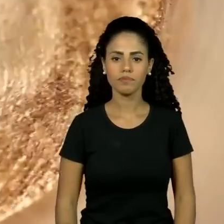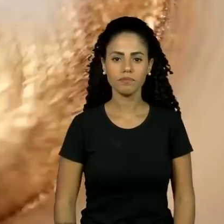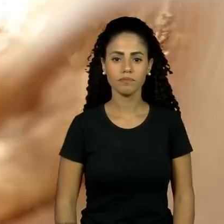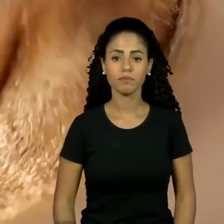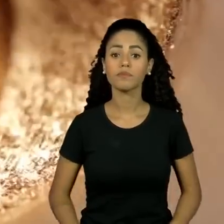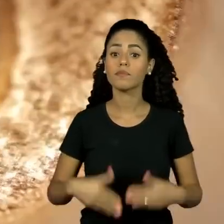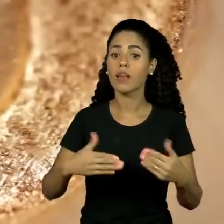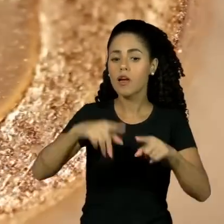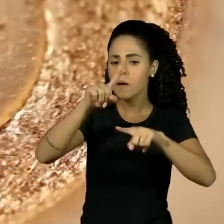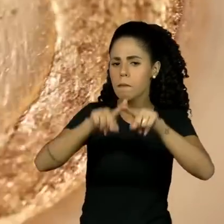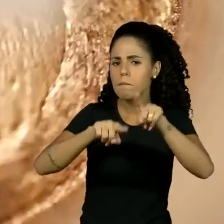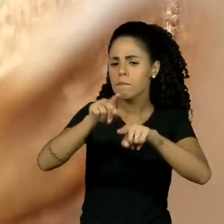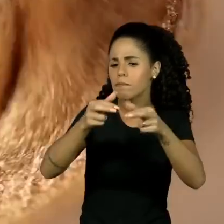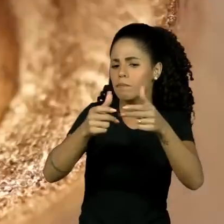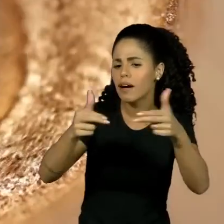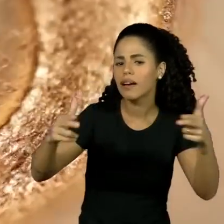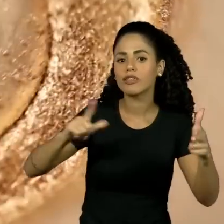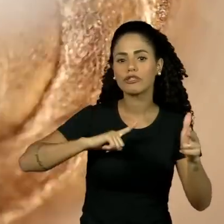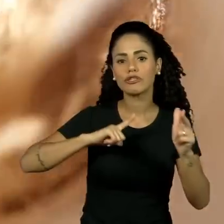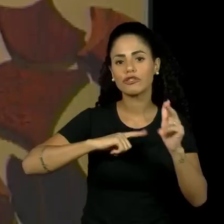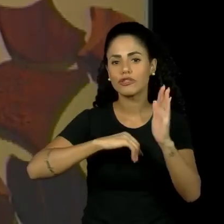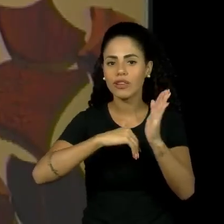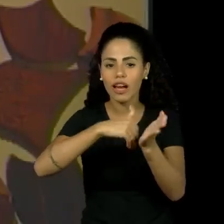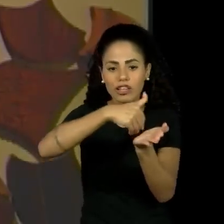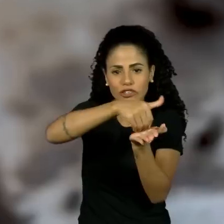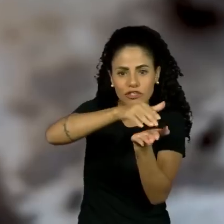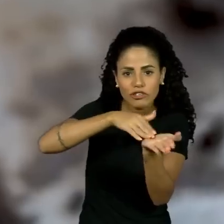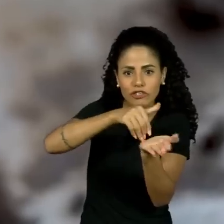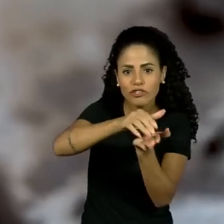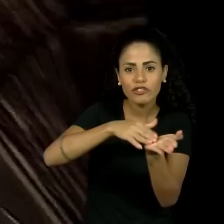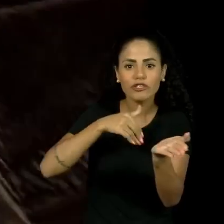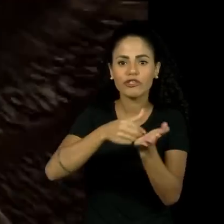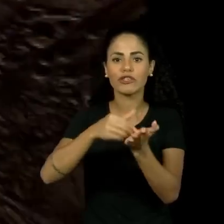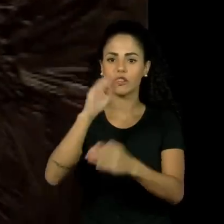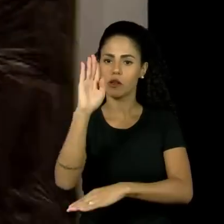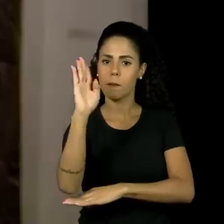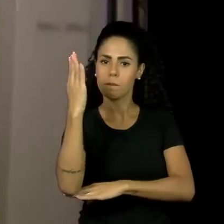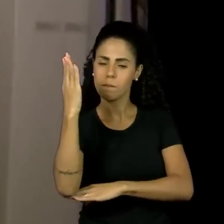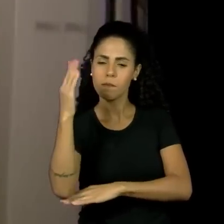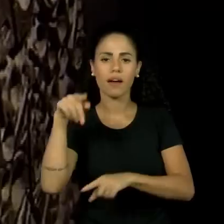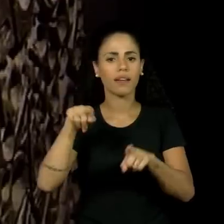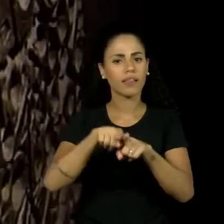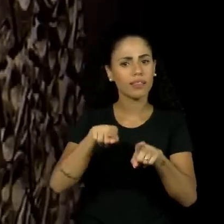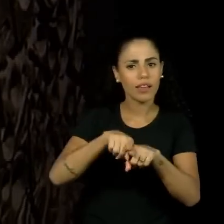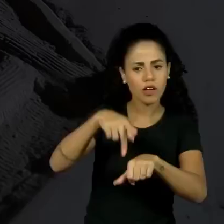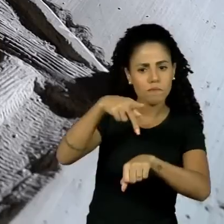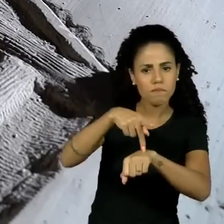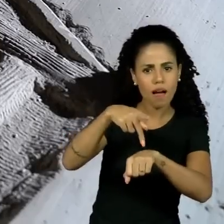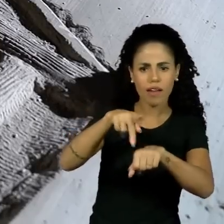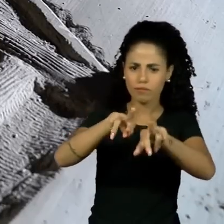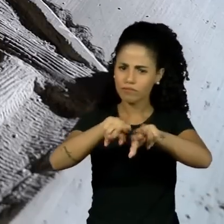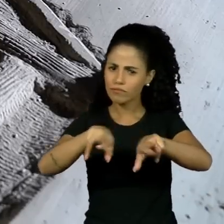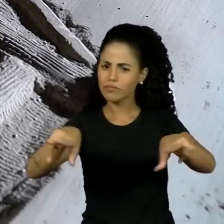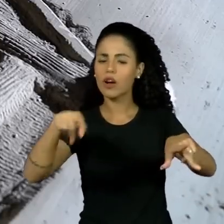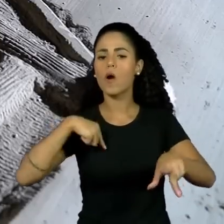Através de materiais diversos, como tinta, madeira, argila, metal ou pedra, os artistas procuram representar